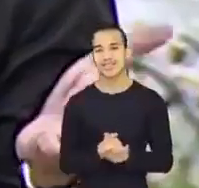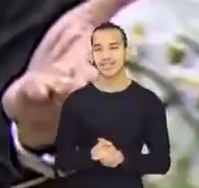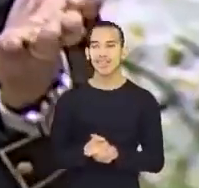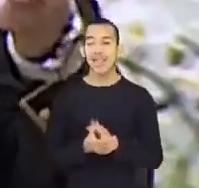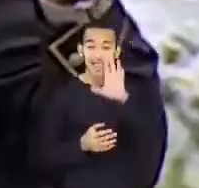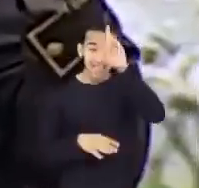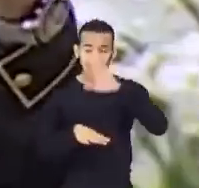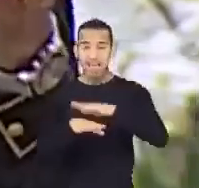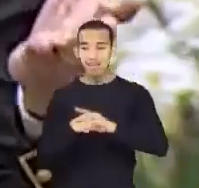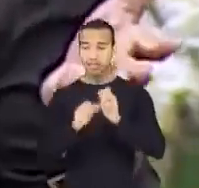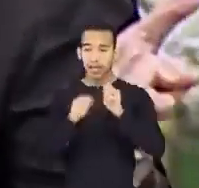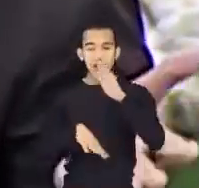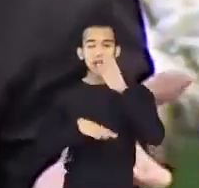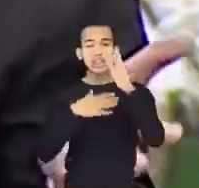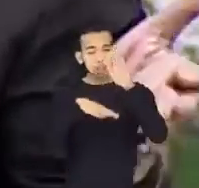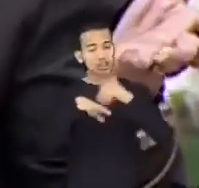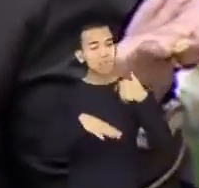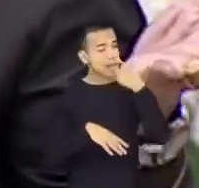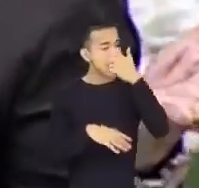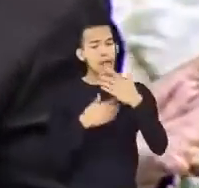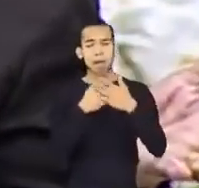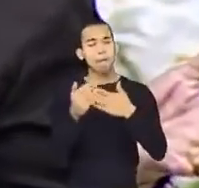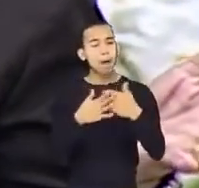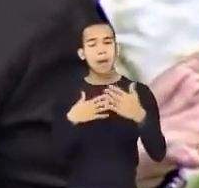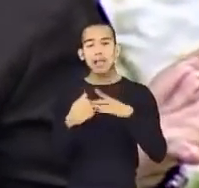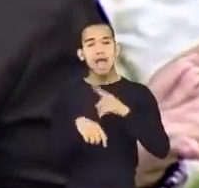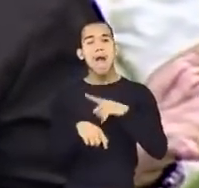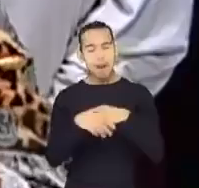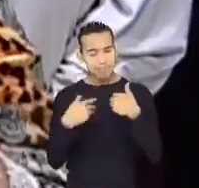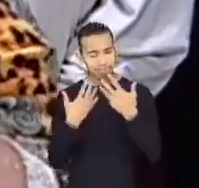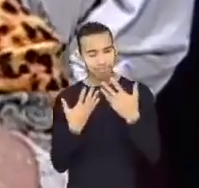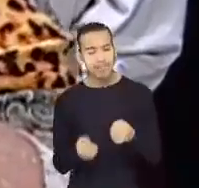Deus pode me chamar a hora que Ele quiser. Até hoje Ele nem quis chamar, não.